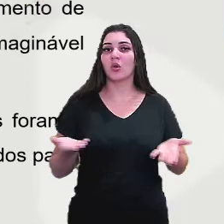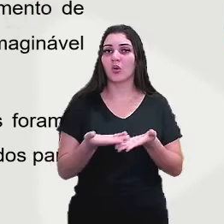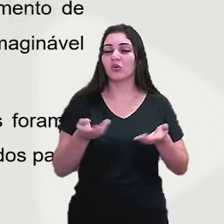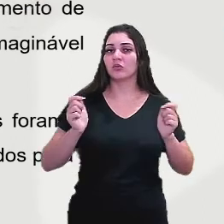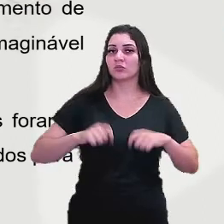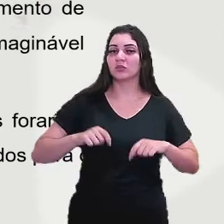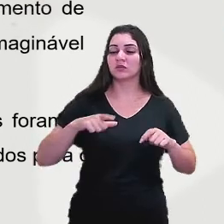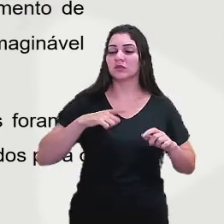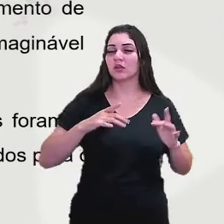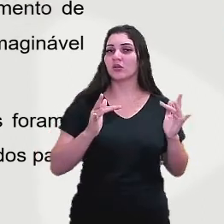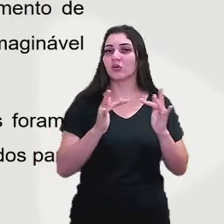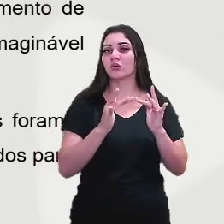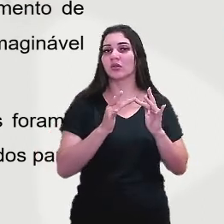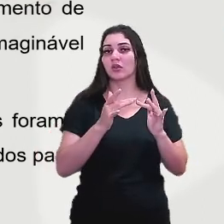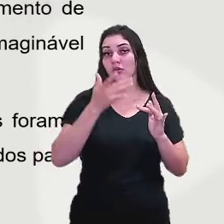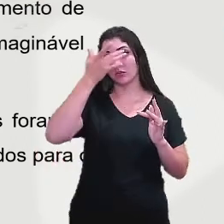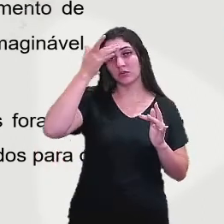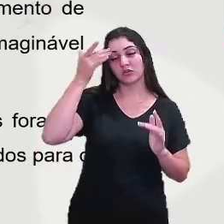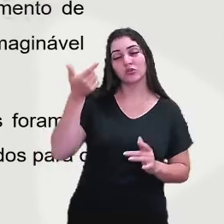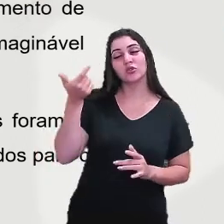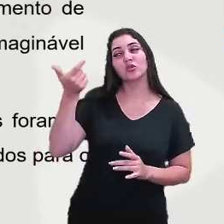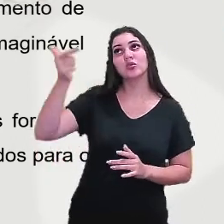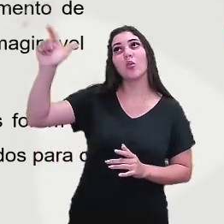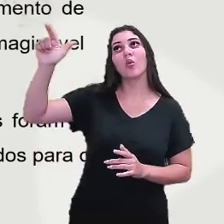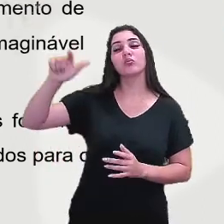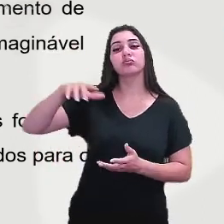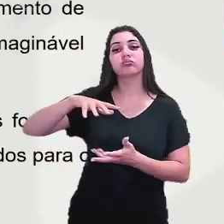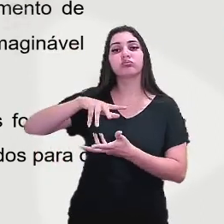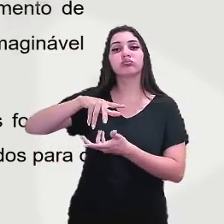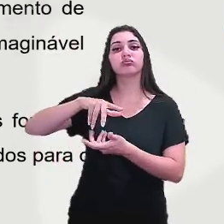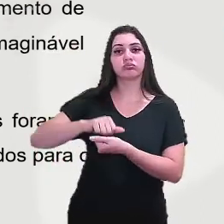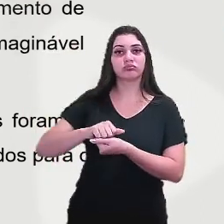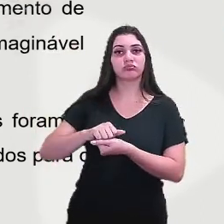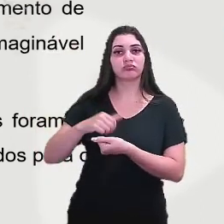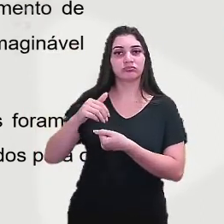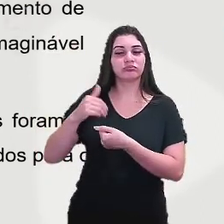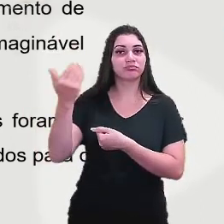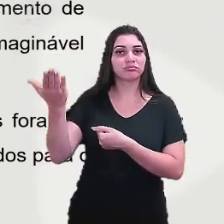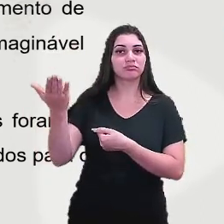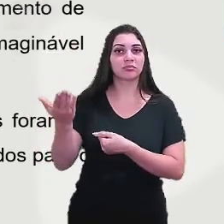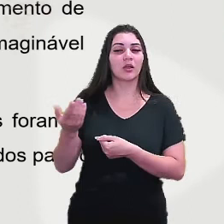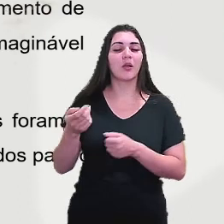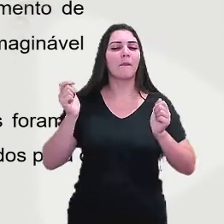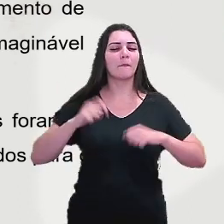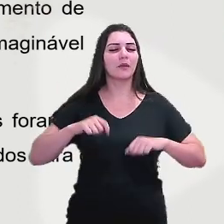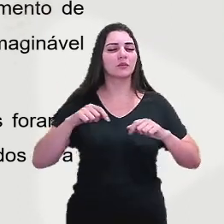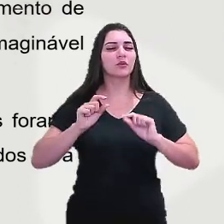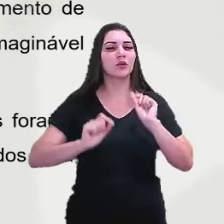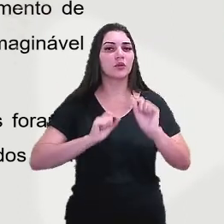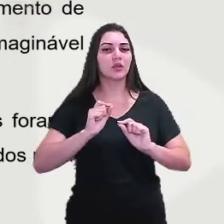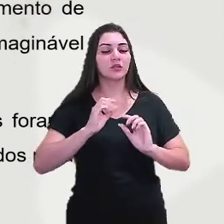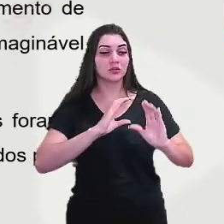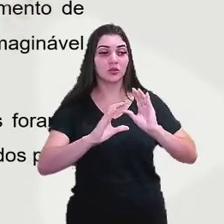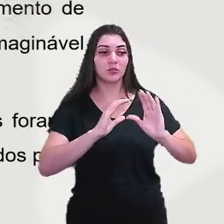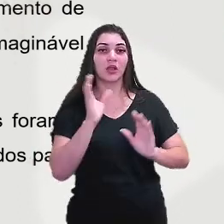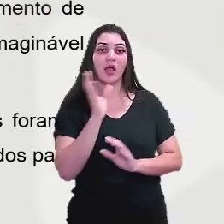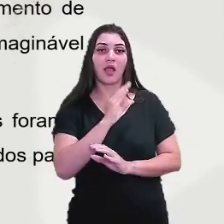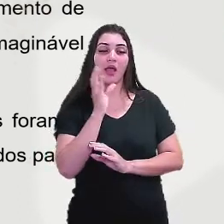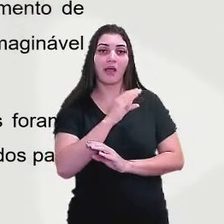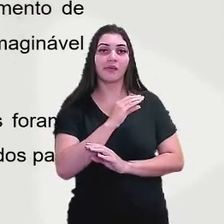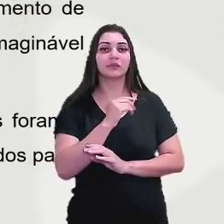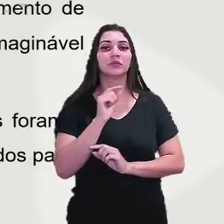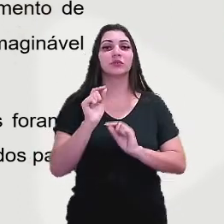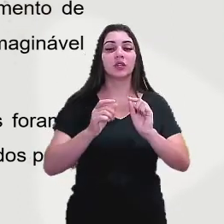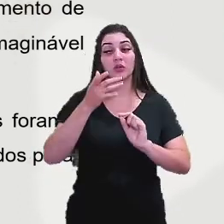ter contato com pessoas do outro lado do planeta. Então, a internet possibilitou isso, né? A gente se comunicar rapidamente com